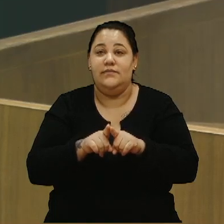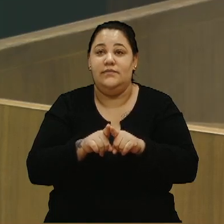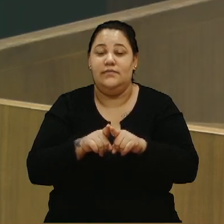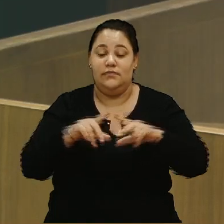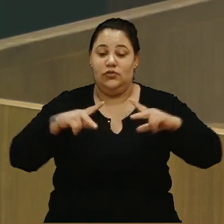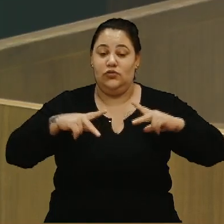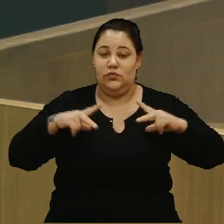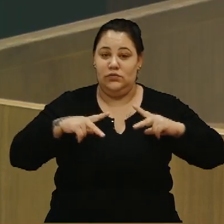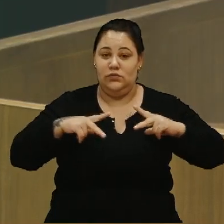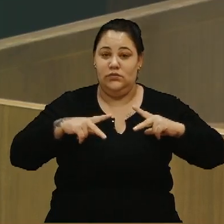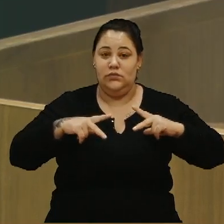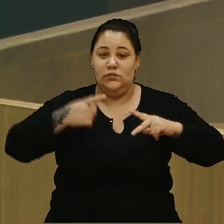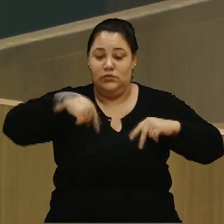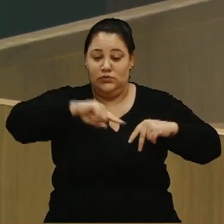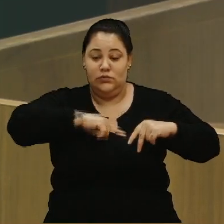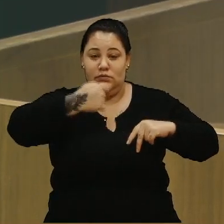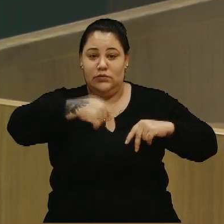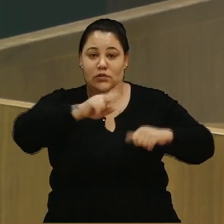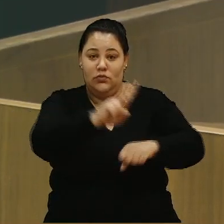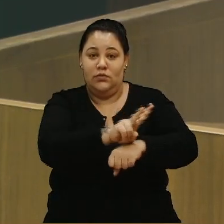Então, vamos ter cuidado.